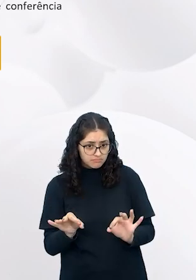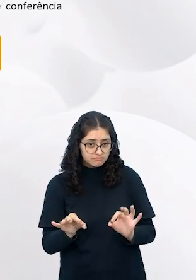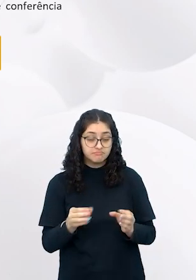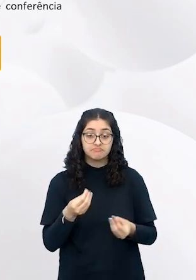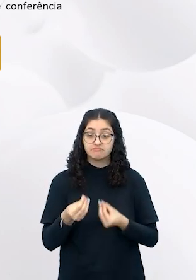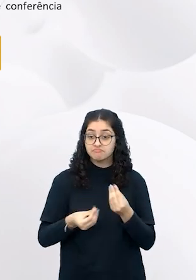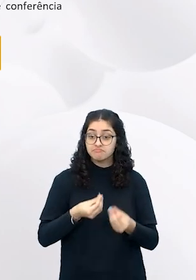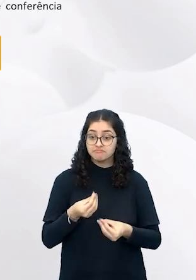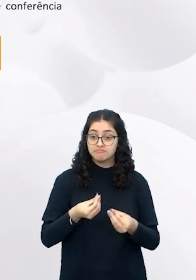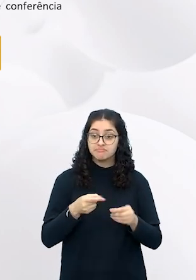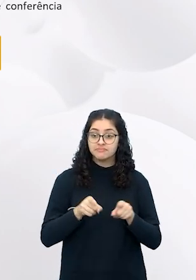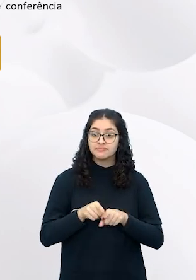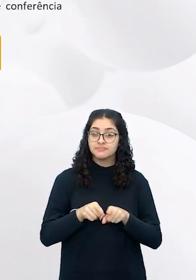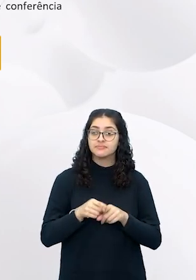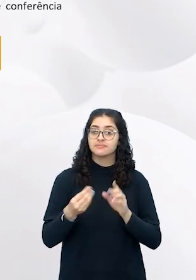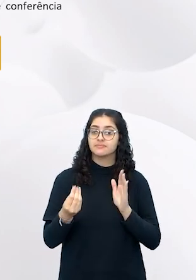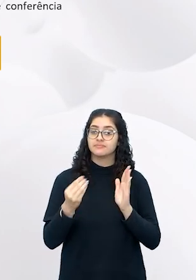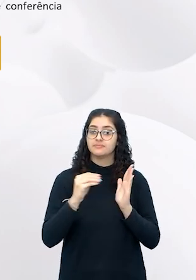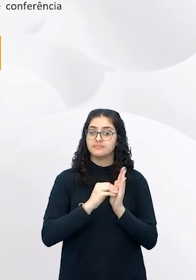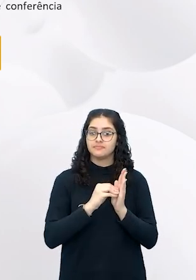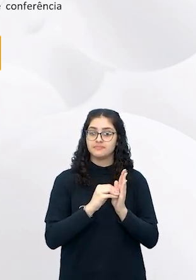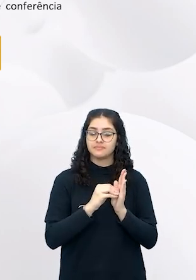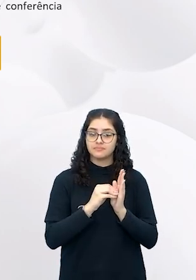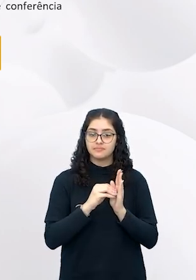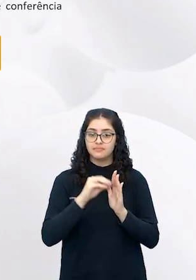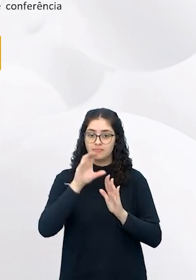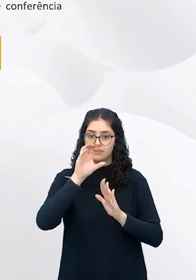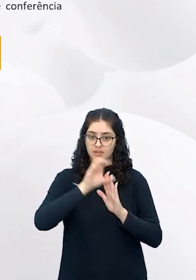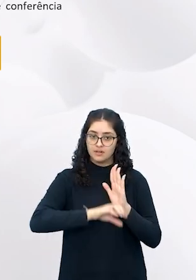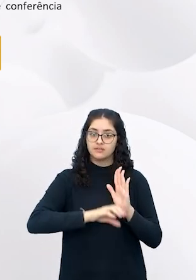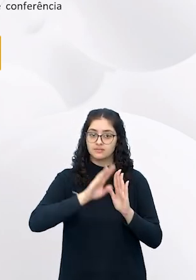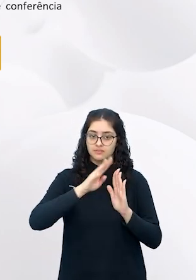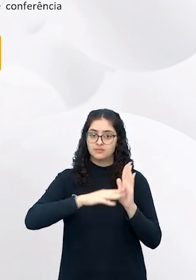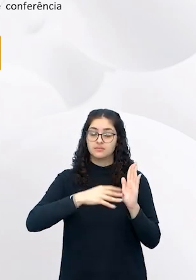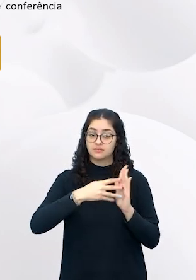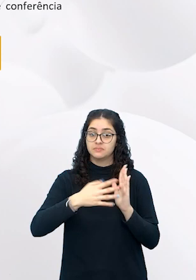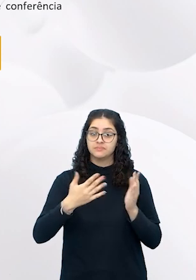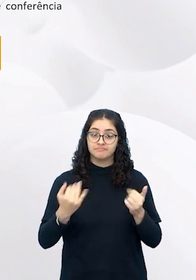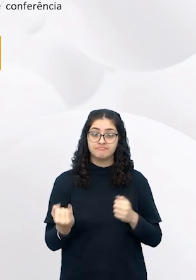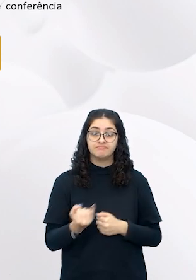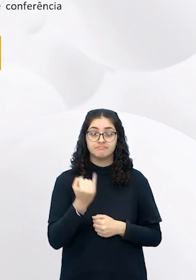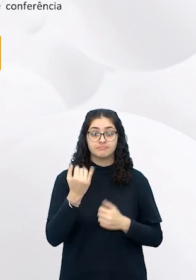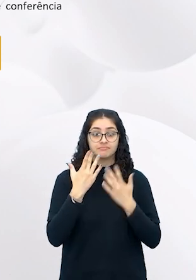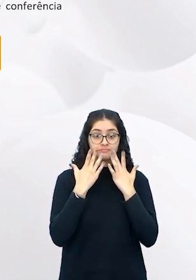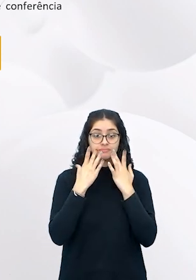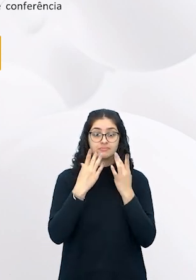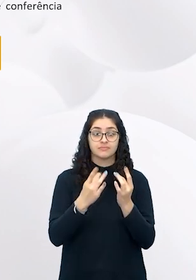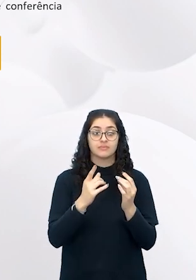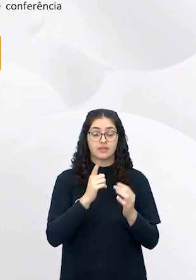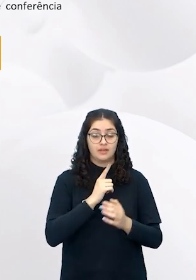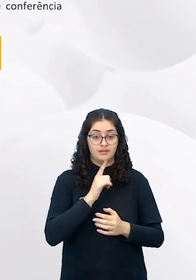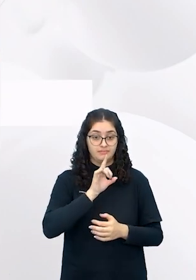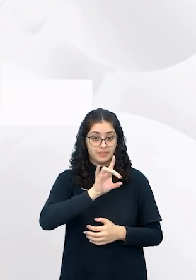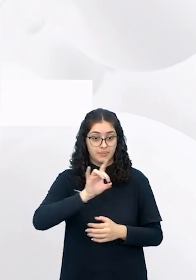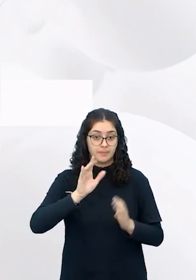correto, também vai inserir aí o seu currículo, né, então é importante observar cada caixinha.